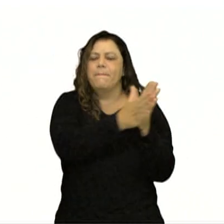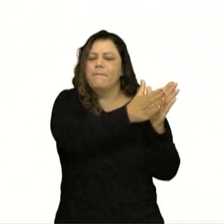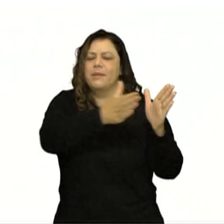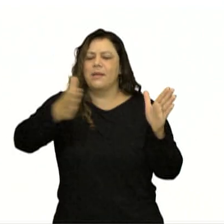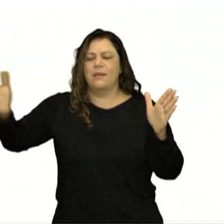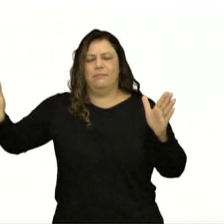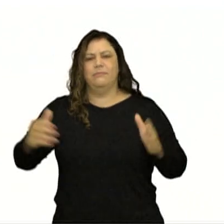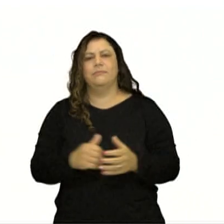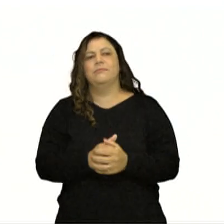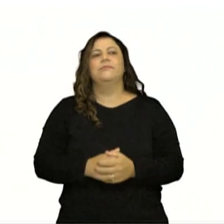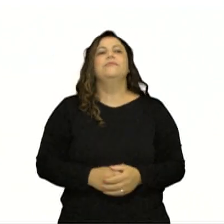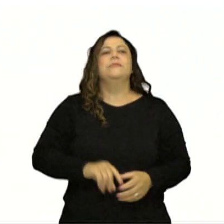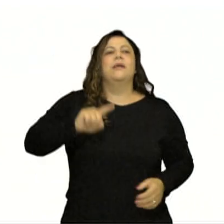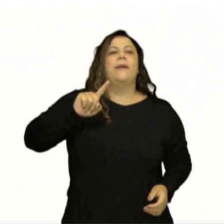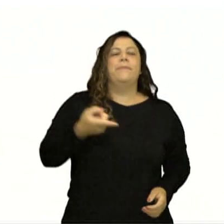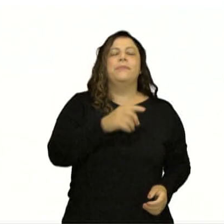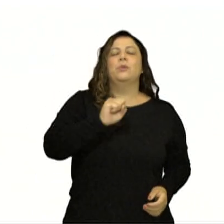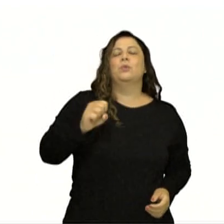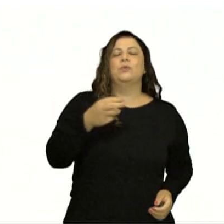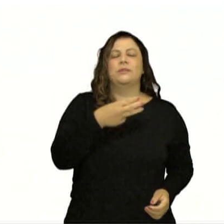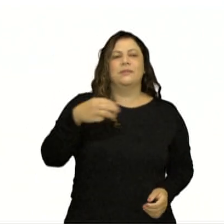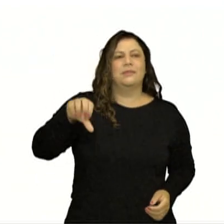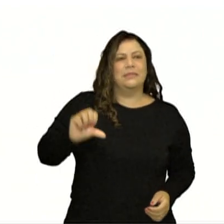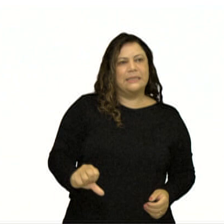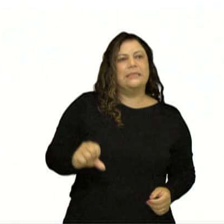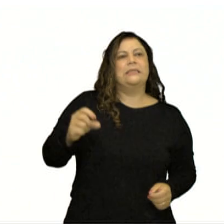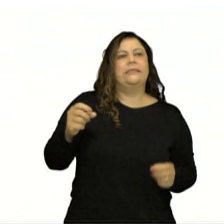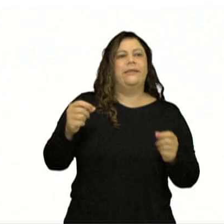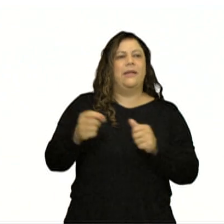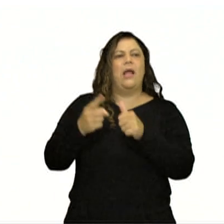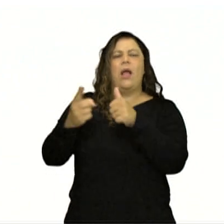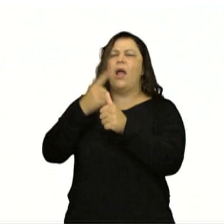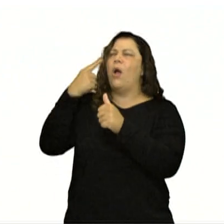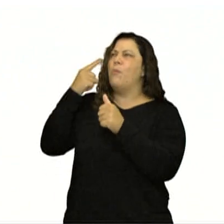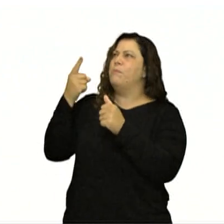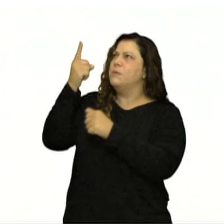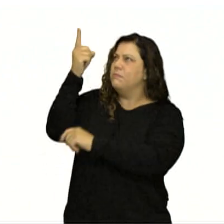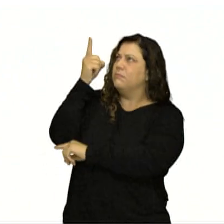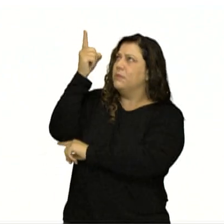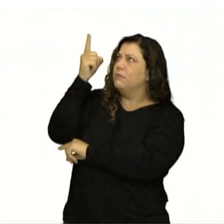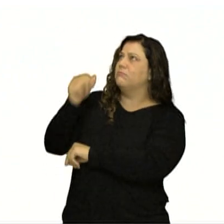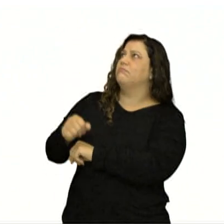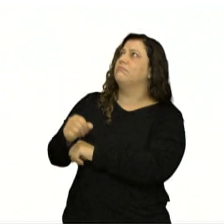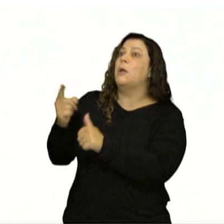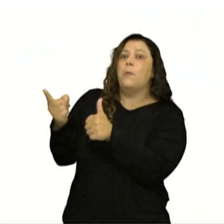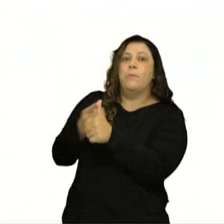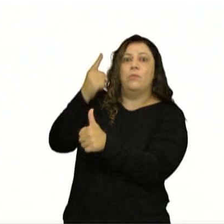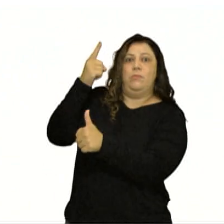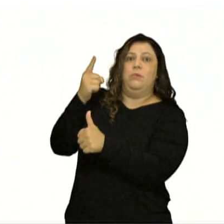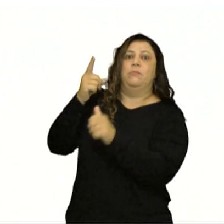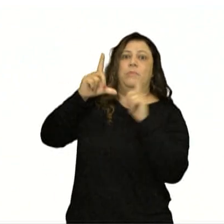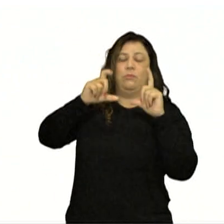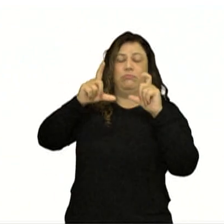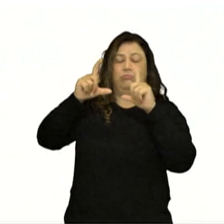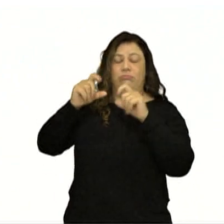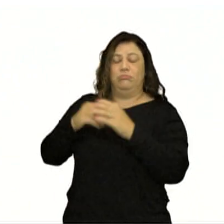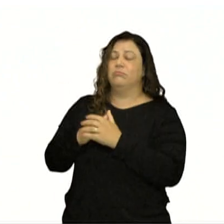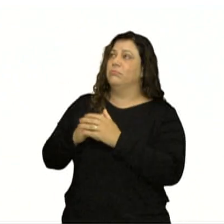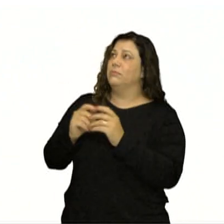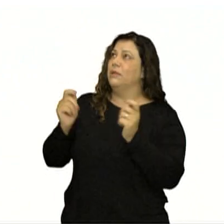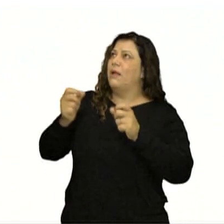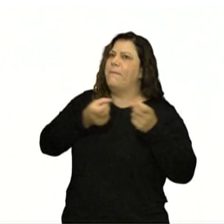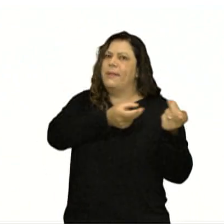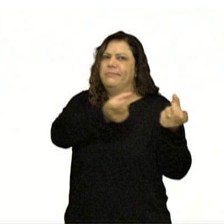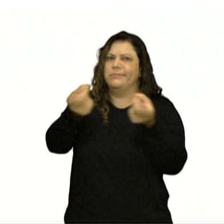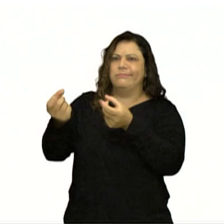juntos! Em 1839, daguerreótipo, o primeiro equipamento fotográfico criado em escala comercial. Olha